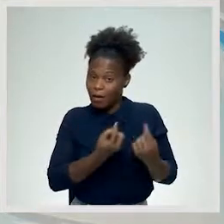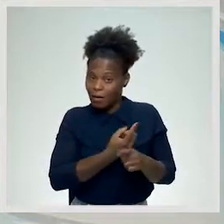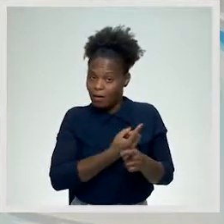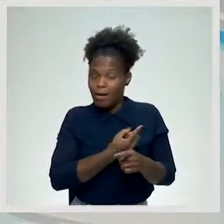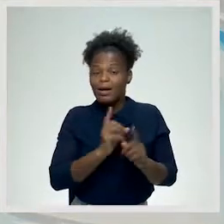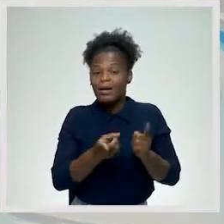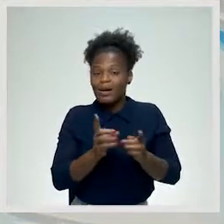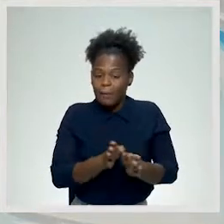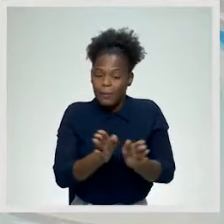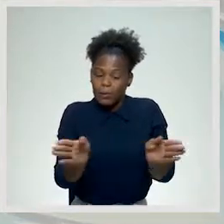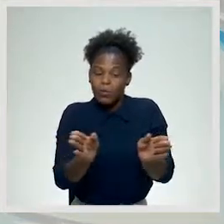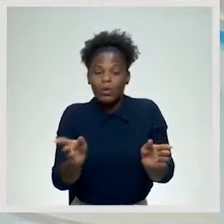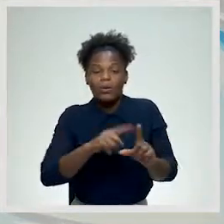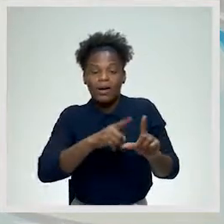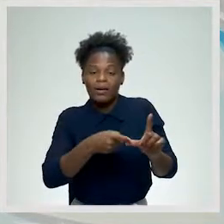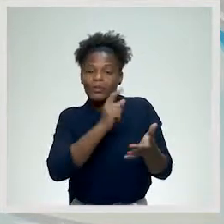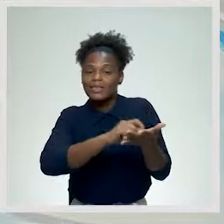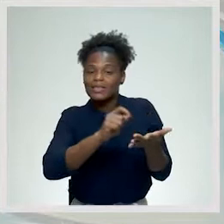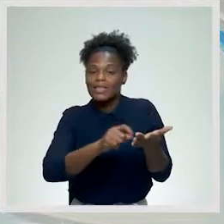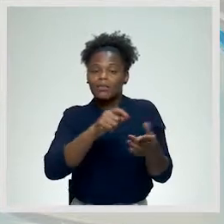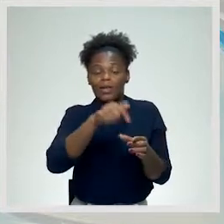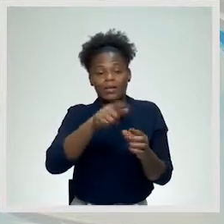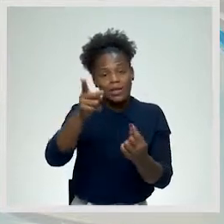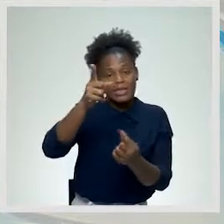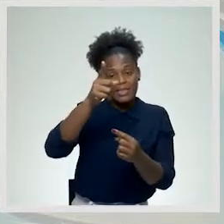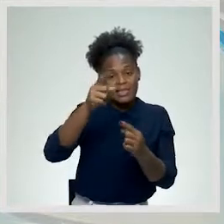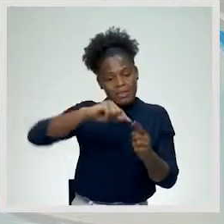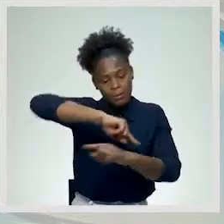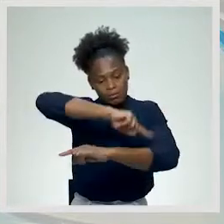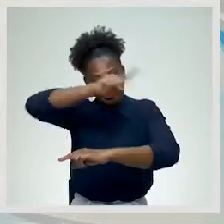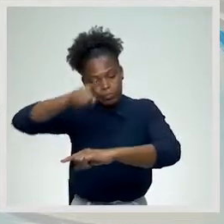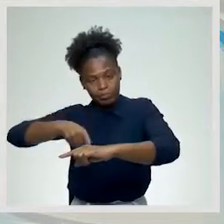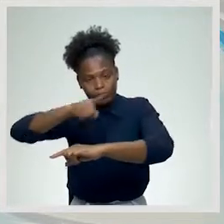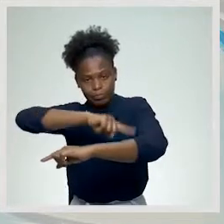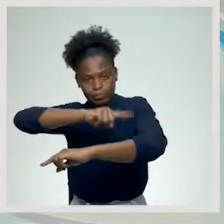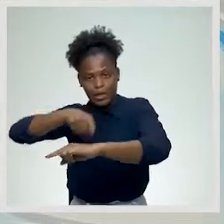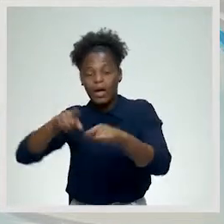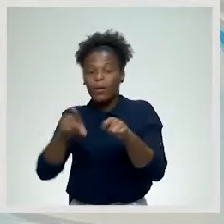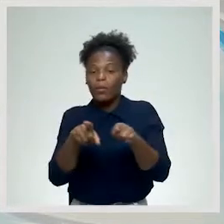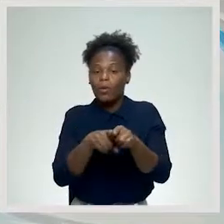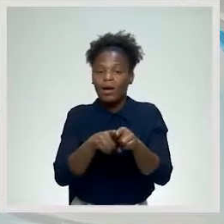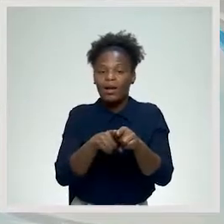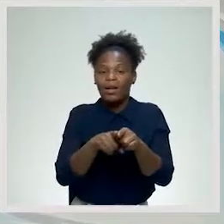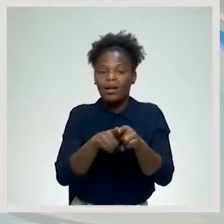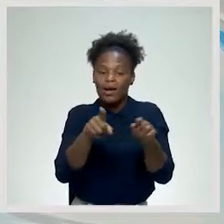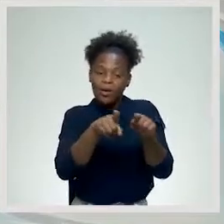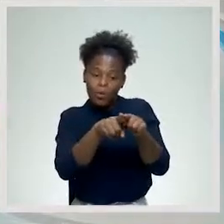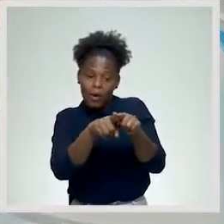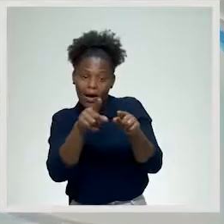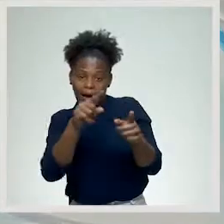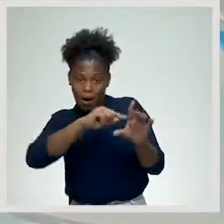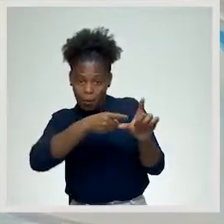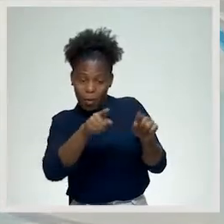a amplitude de um ângulo inscrito numa semicircunferência é igual a um ângulo reto,